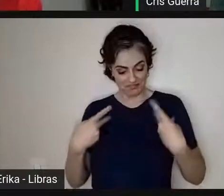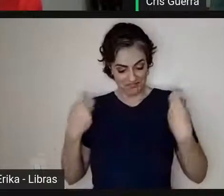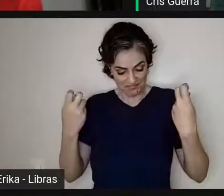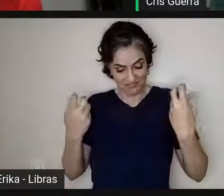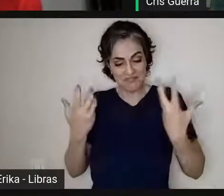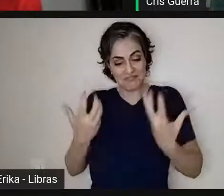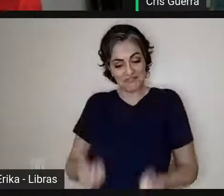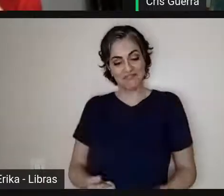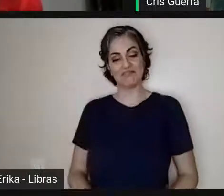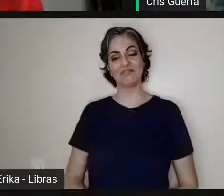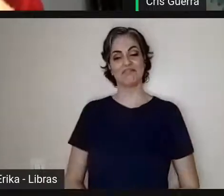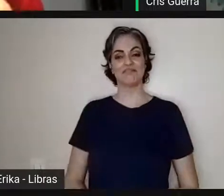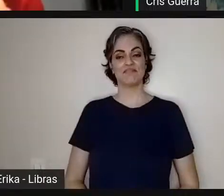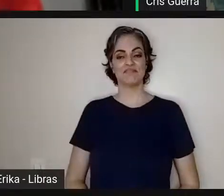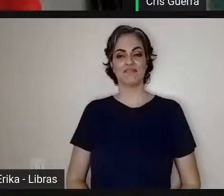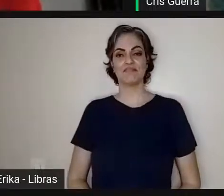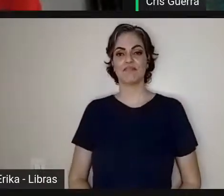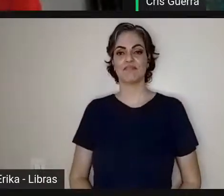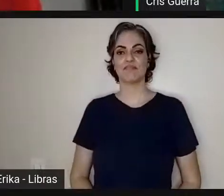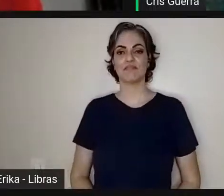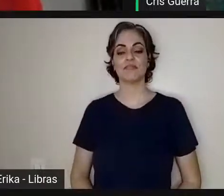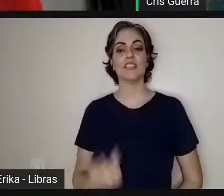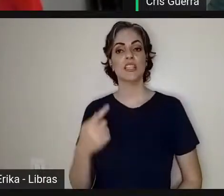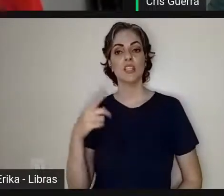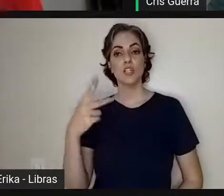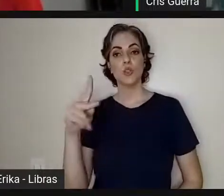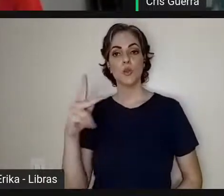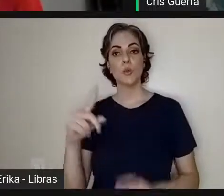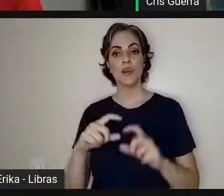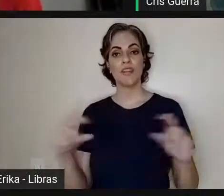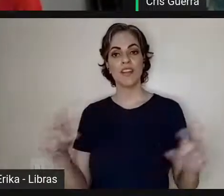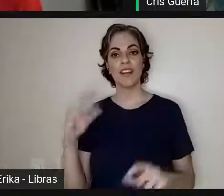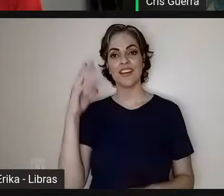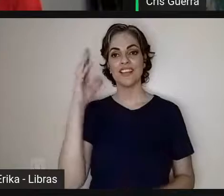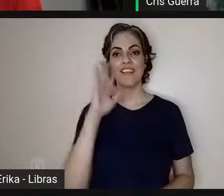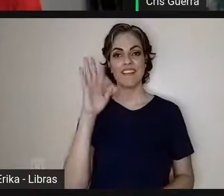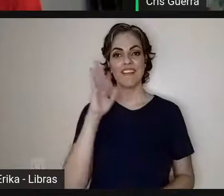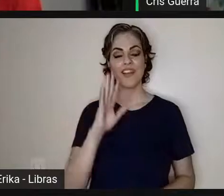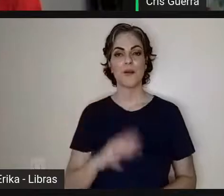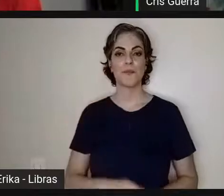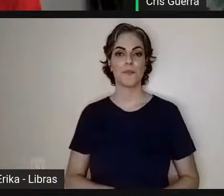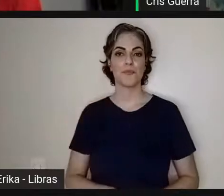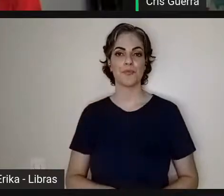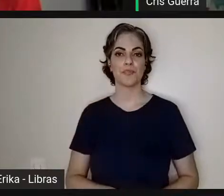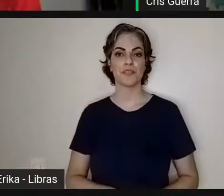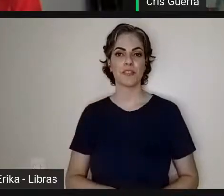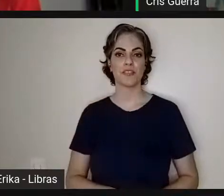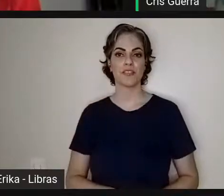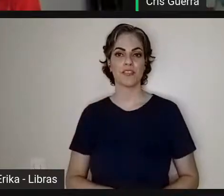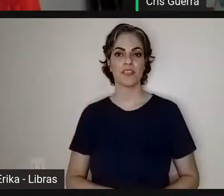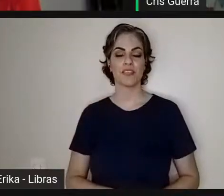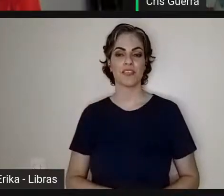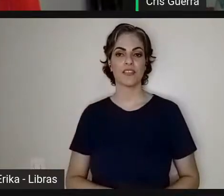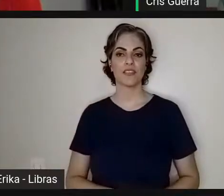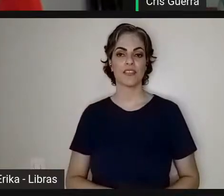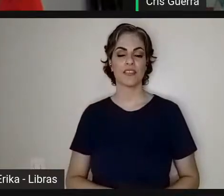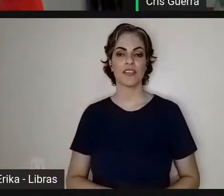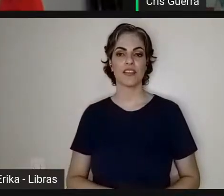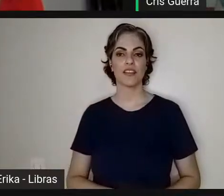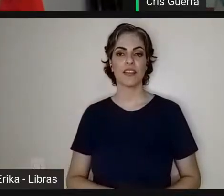né? Tem uma frase sua que eu gosto muito, é que não há beleza que substitua o charme de carregar com classe as suas